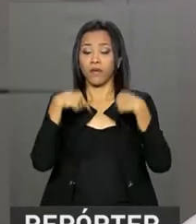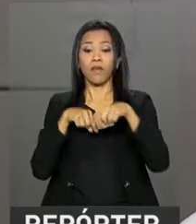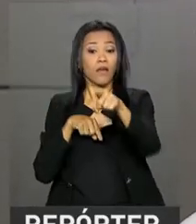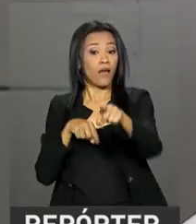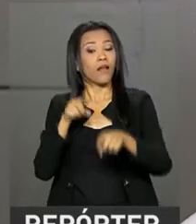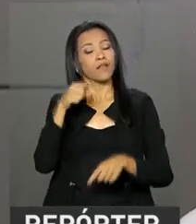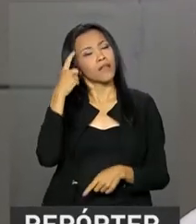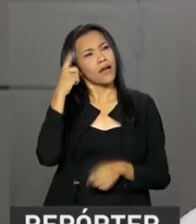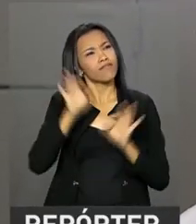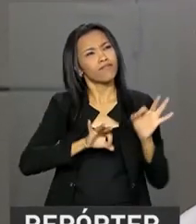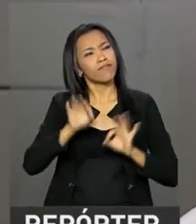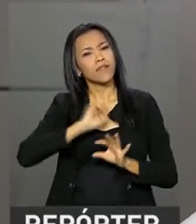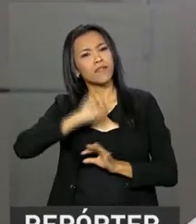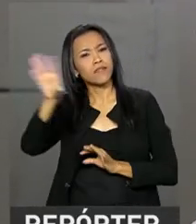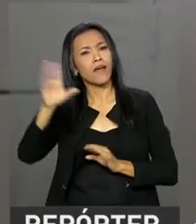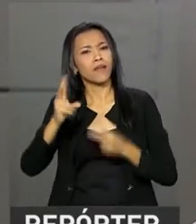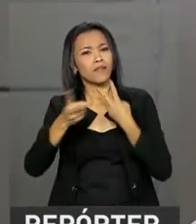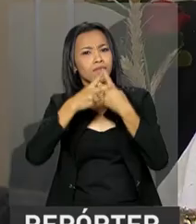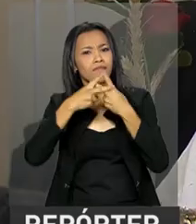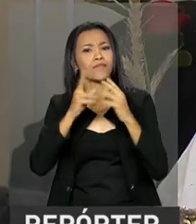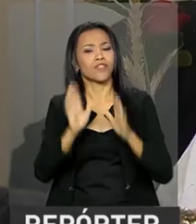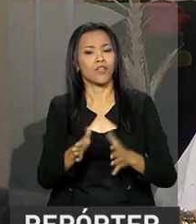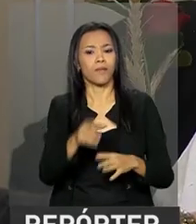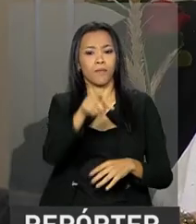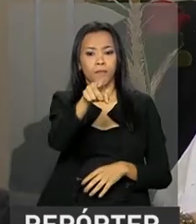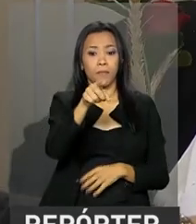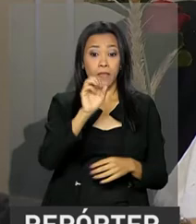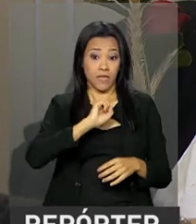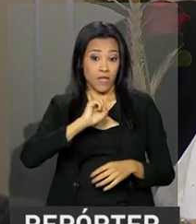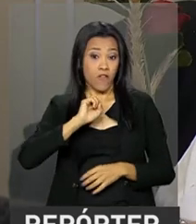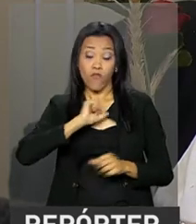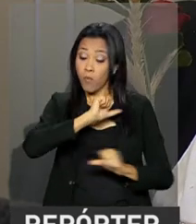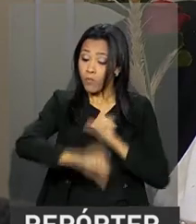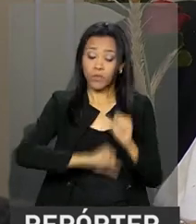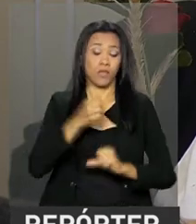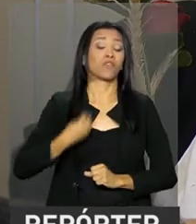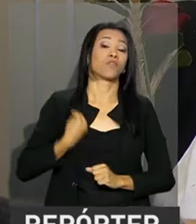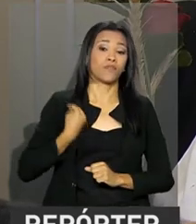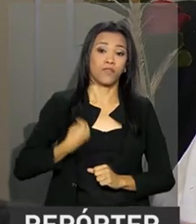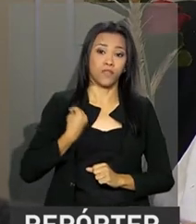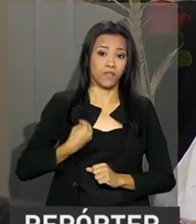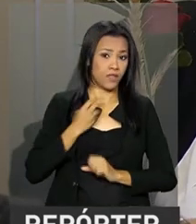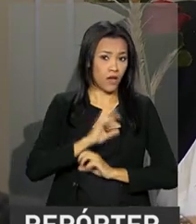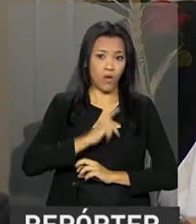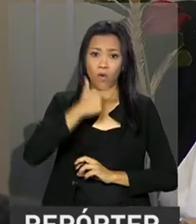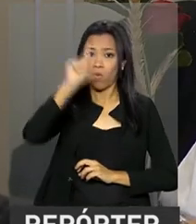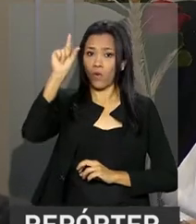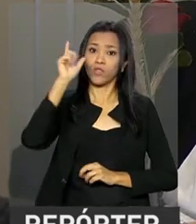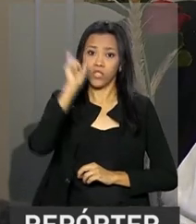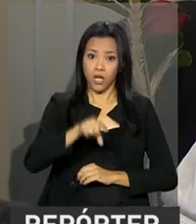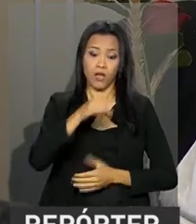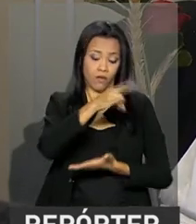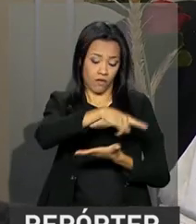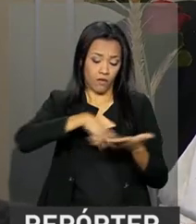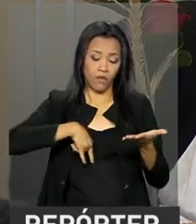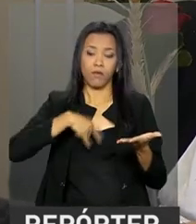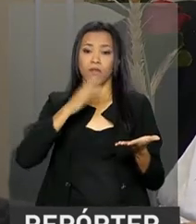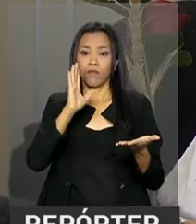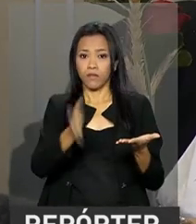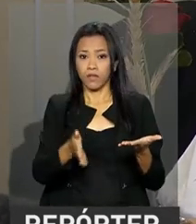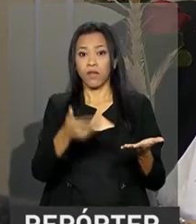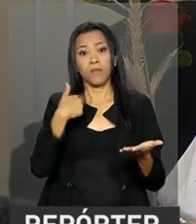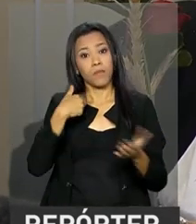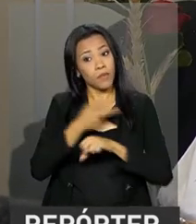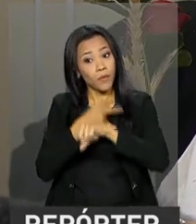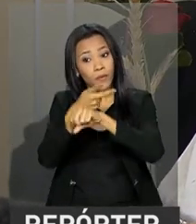planos para quando sair da penitenciária o dado de vida totalmente ter uma outra vida já que a documentação na mão para mim